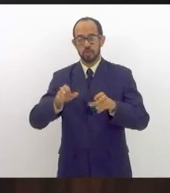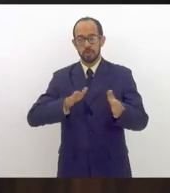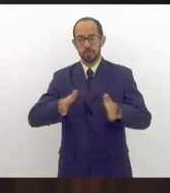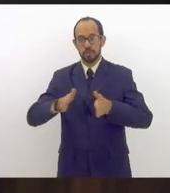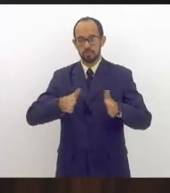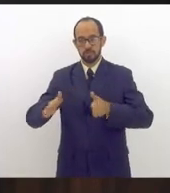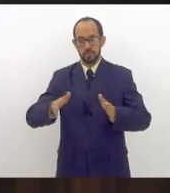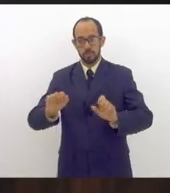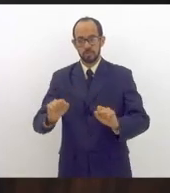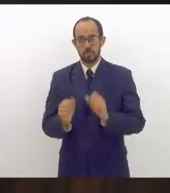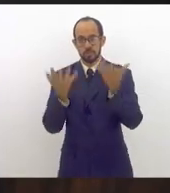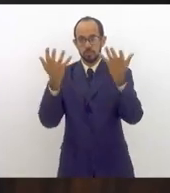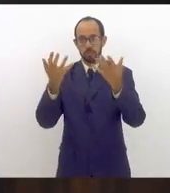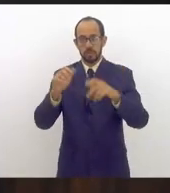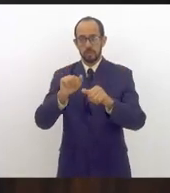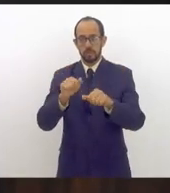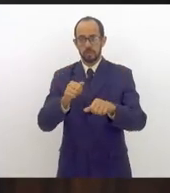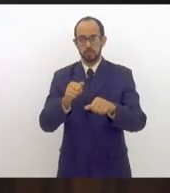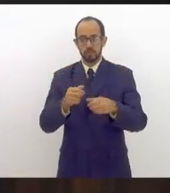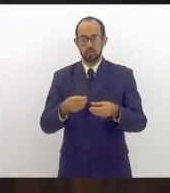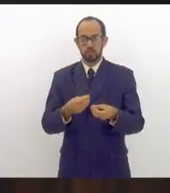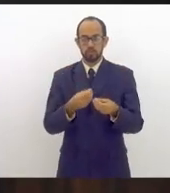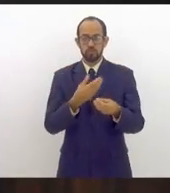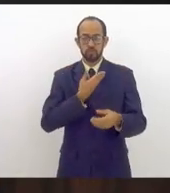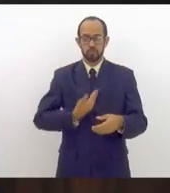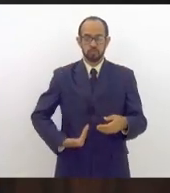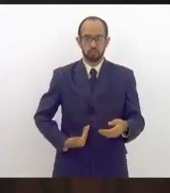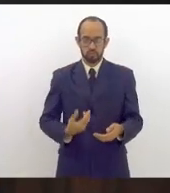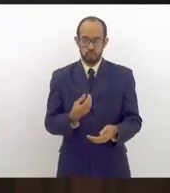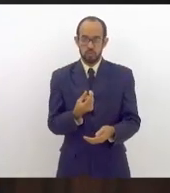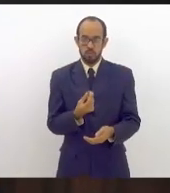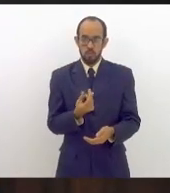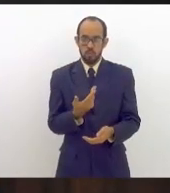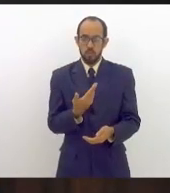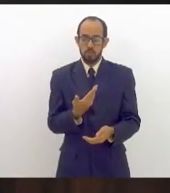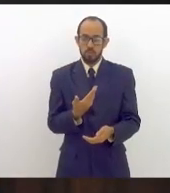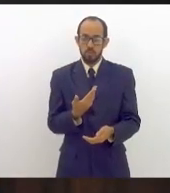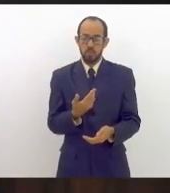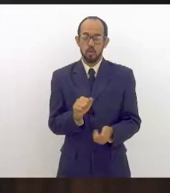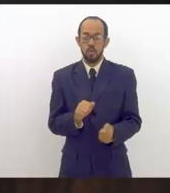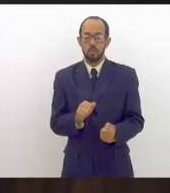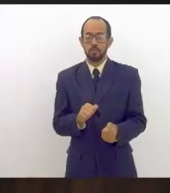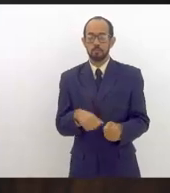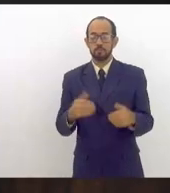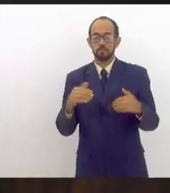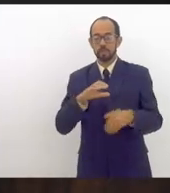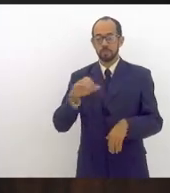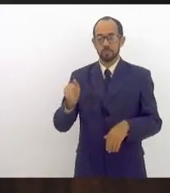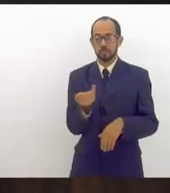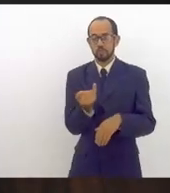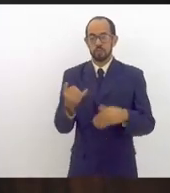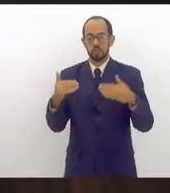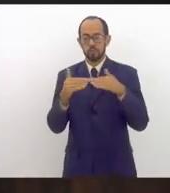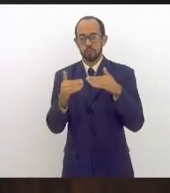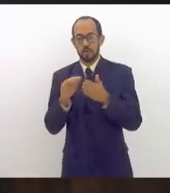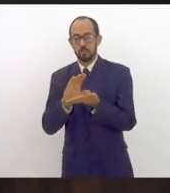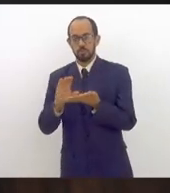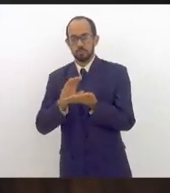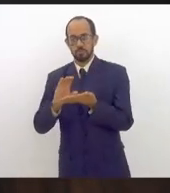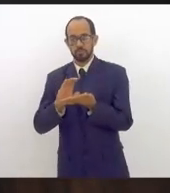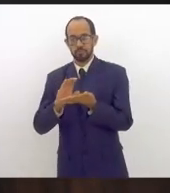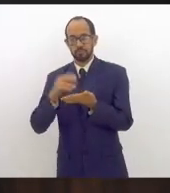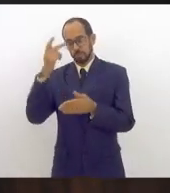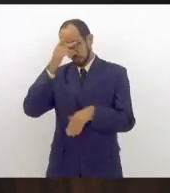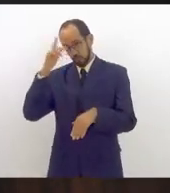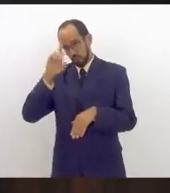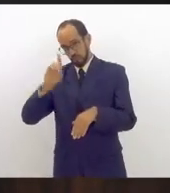em eventos culturais patrocinados com verba pública na forma que menciona. Pareceres da Comissão de Constituição e Justiça pela constitucionalidade. A pessoa com